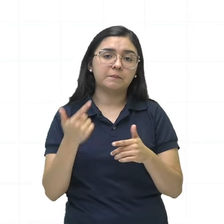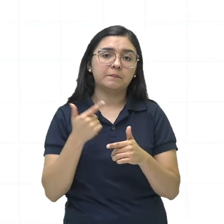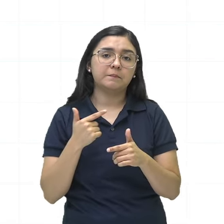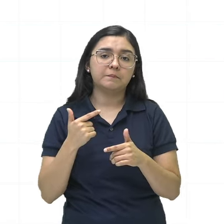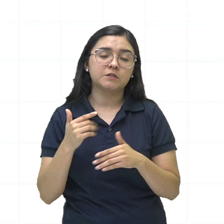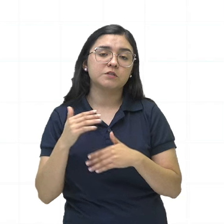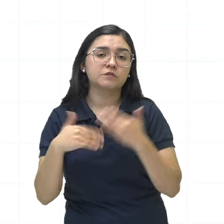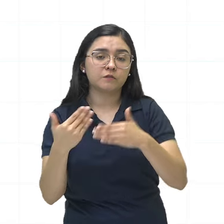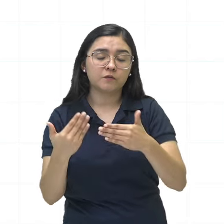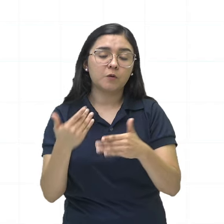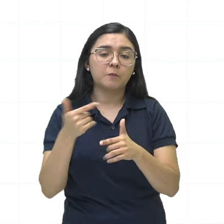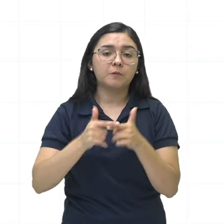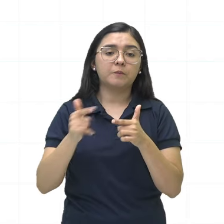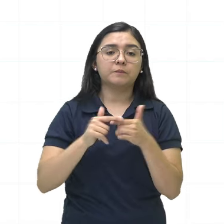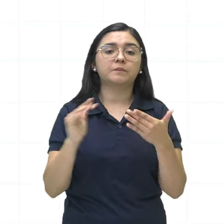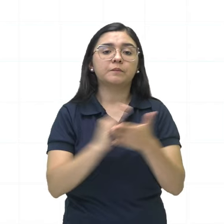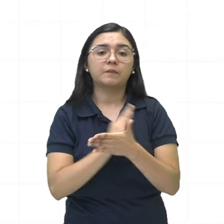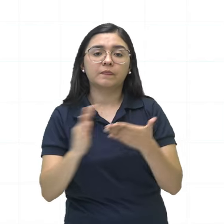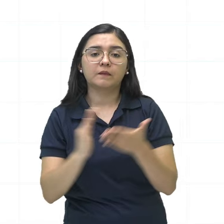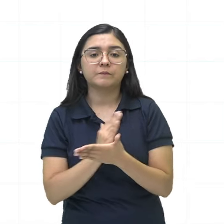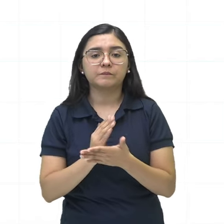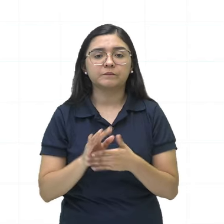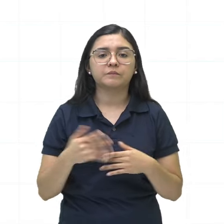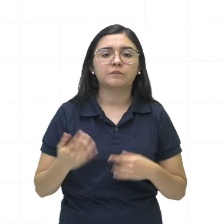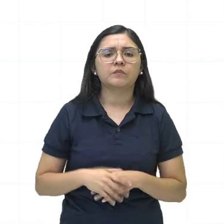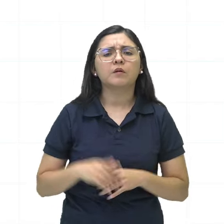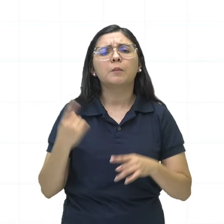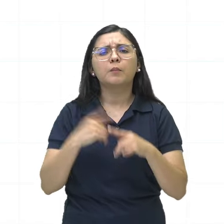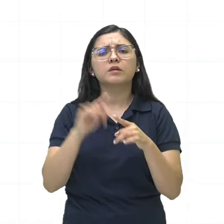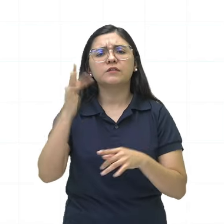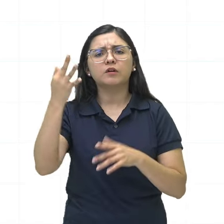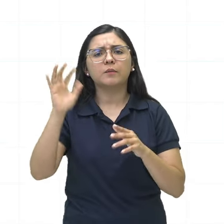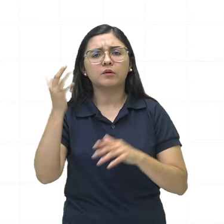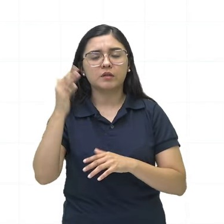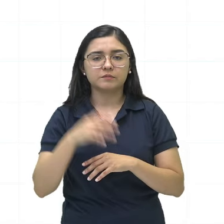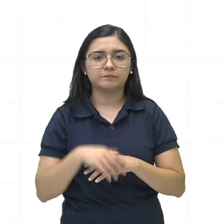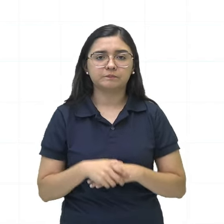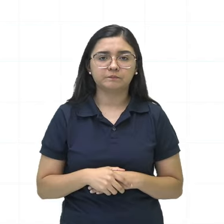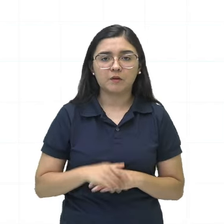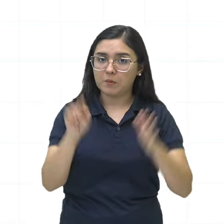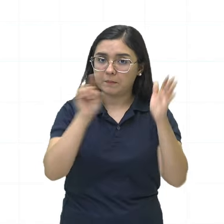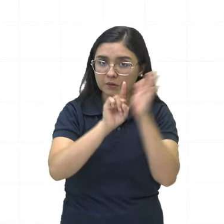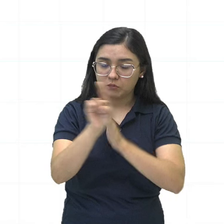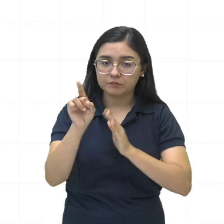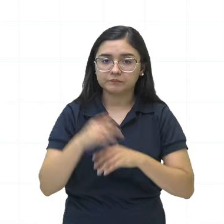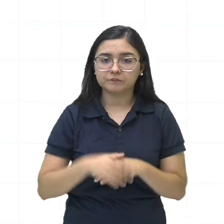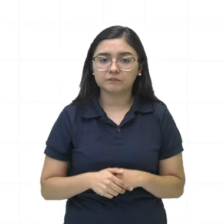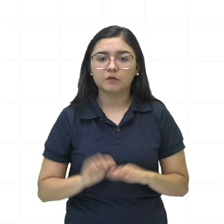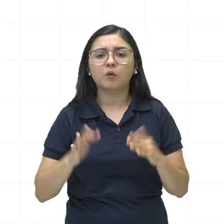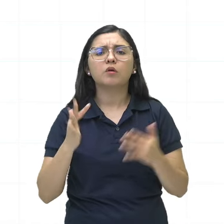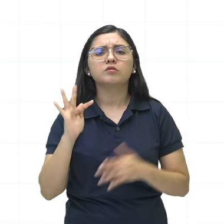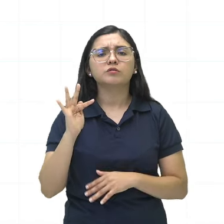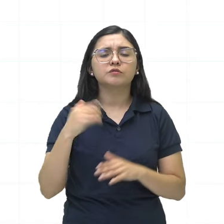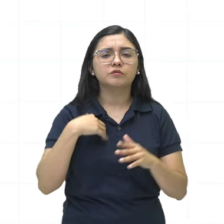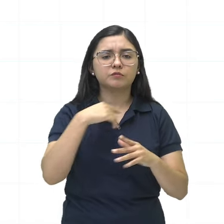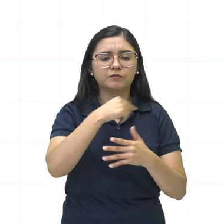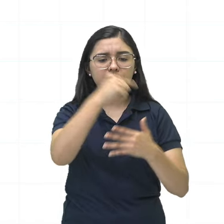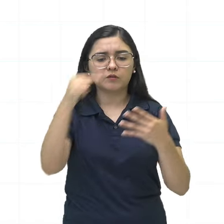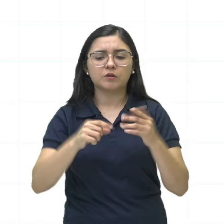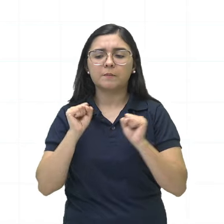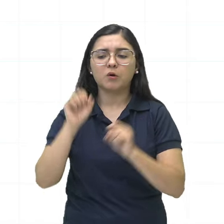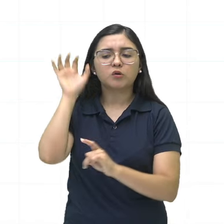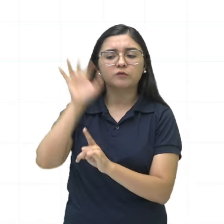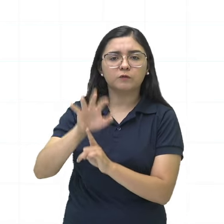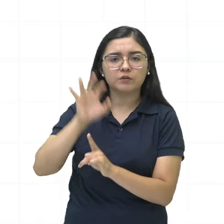Alguns exemplos de questionamento são aqui: por que esse fenômeno ocorre? Né? Um questionamento. Quais os fatores que podem